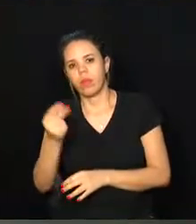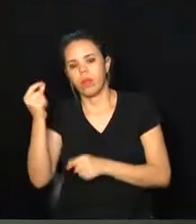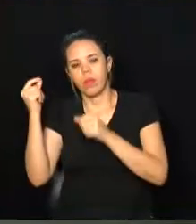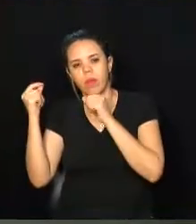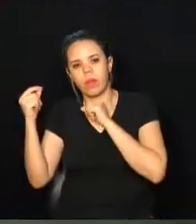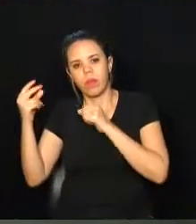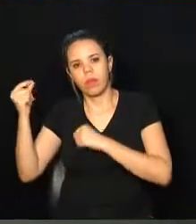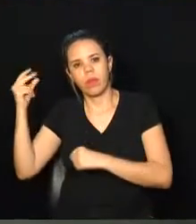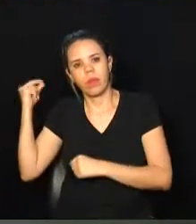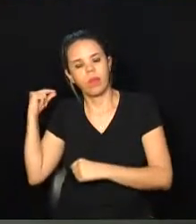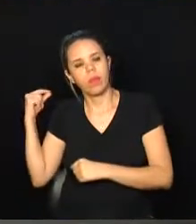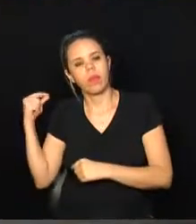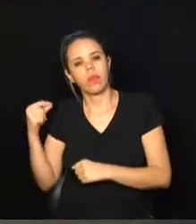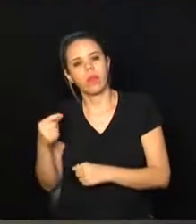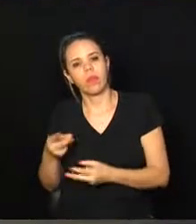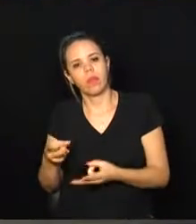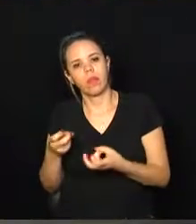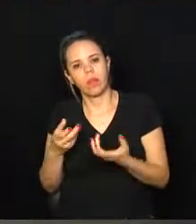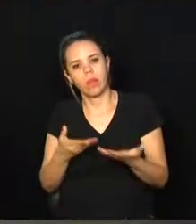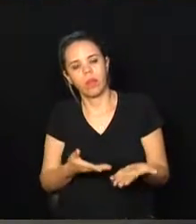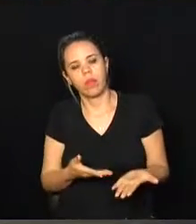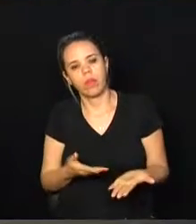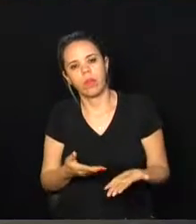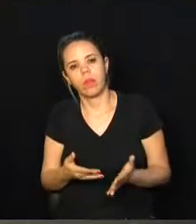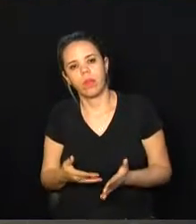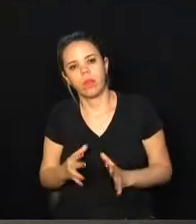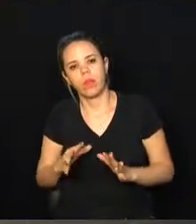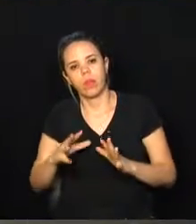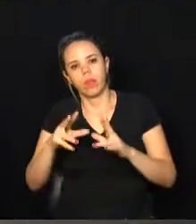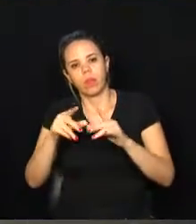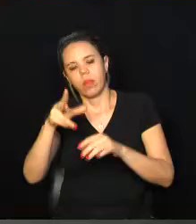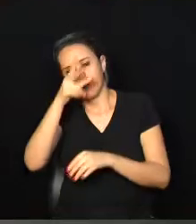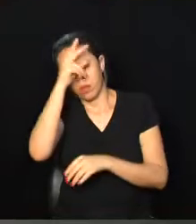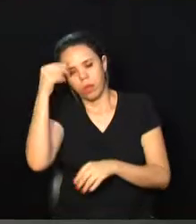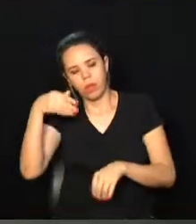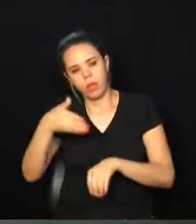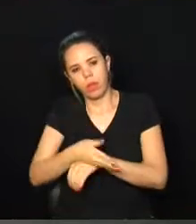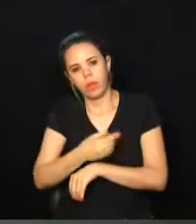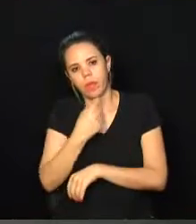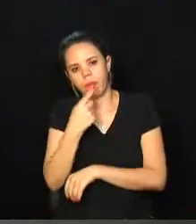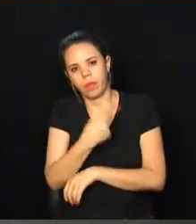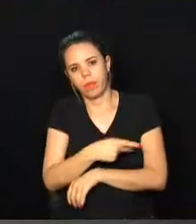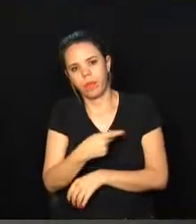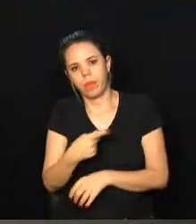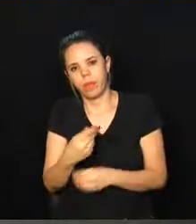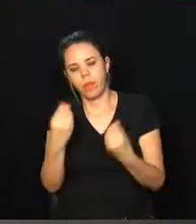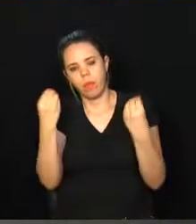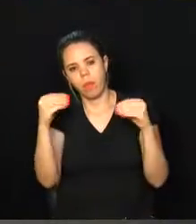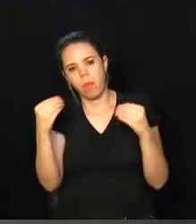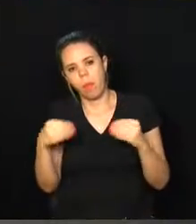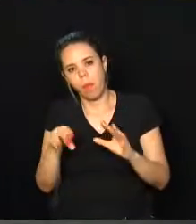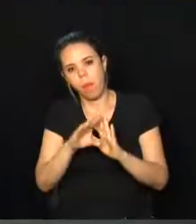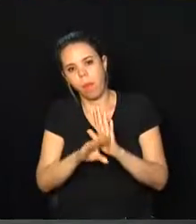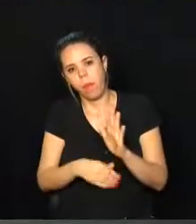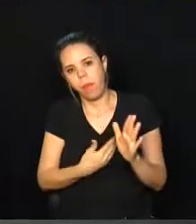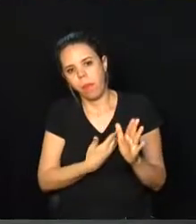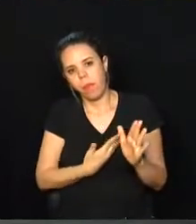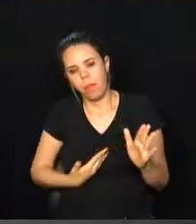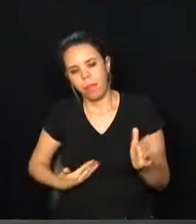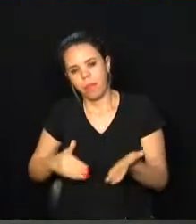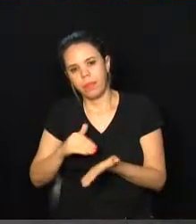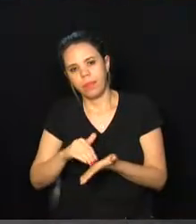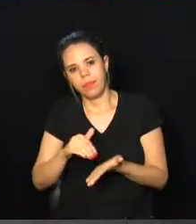muito tempo que a gente vê praticamente todo prefeito que vem em Campinas coloca no seu programa de governo o